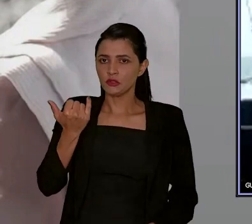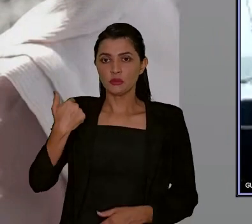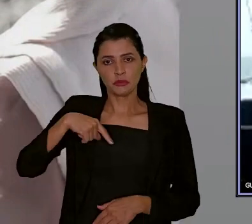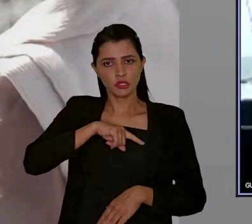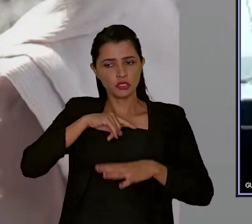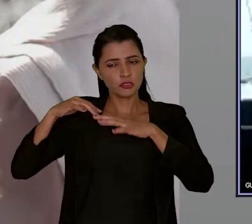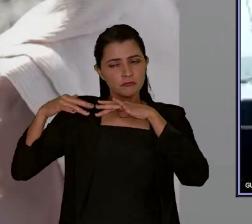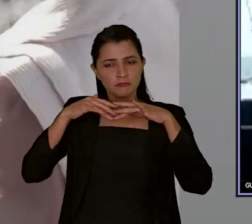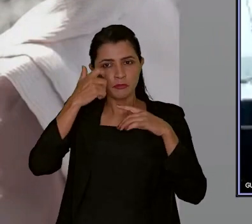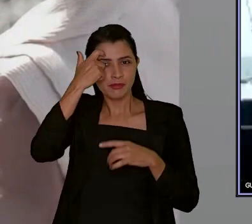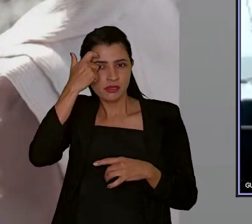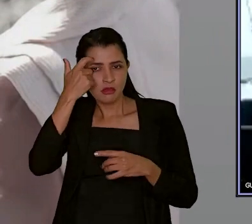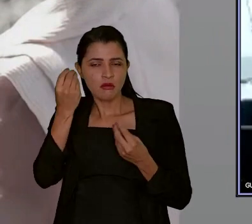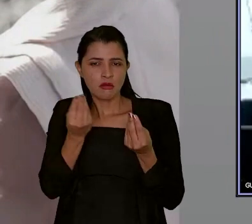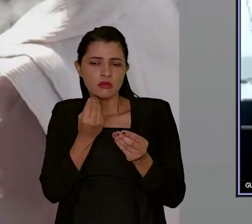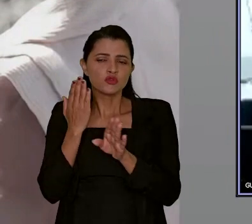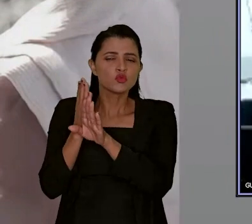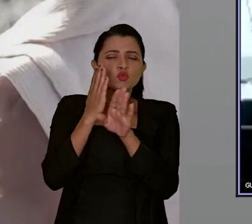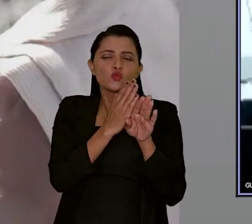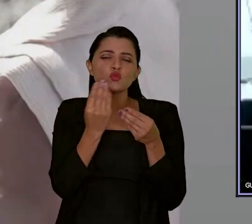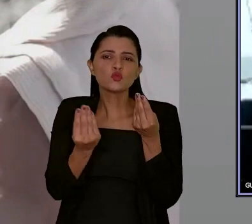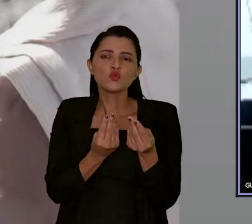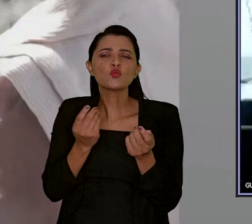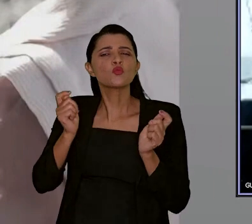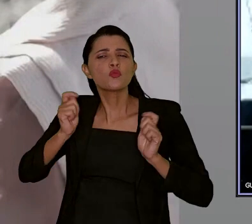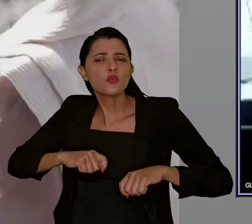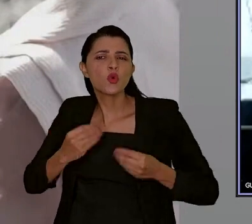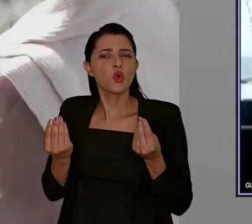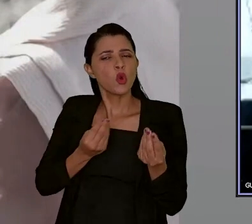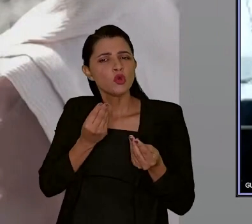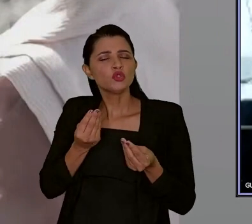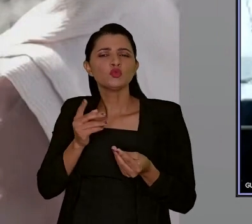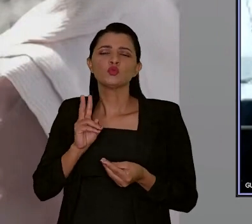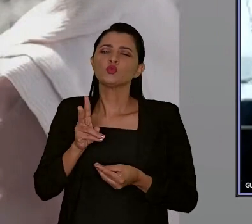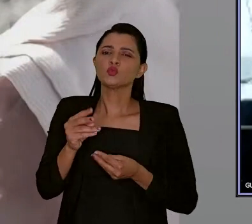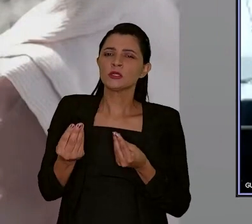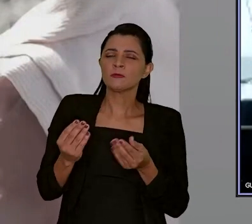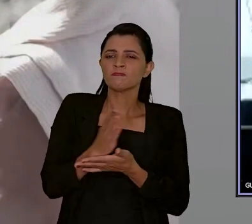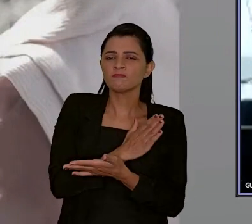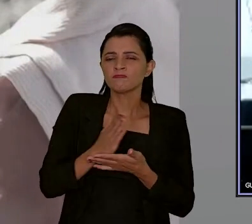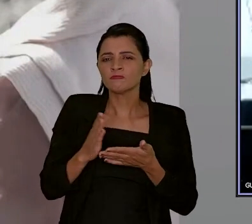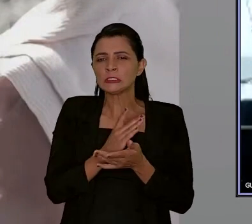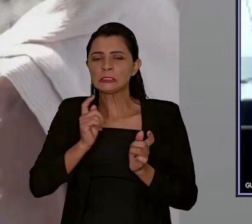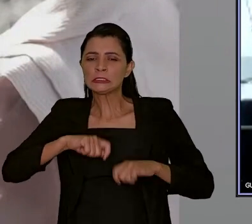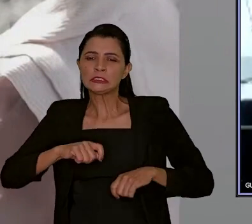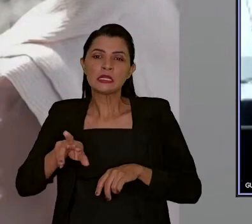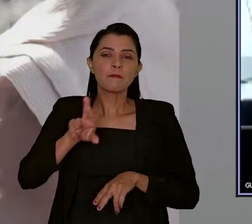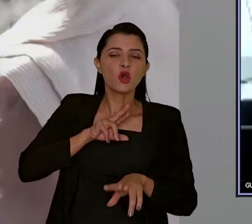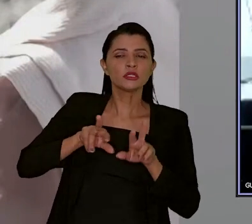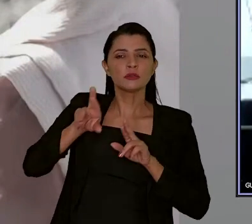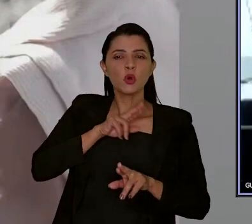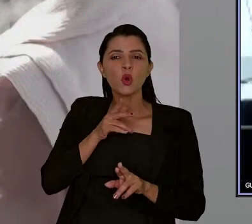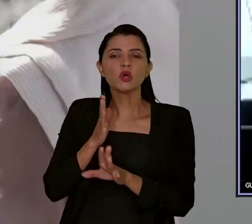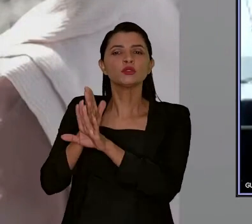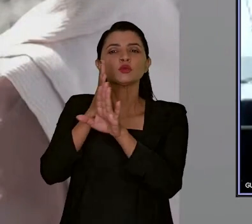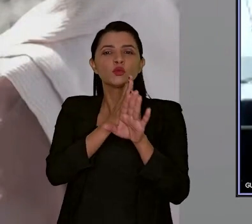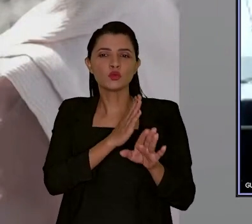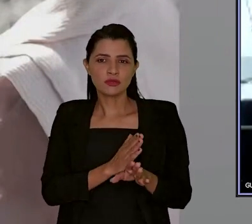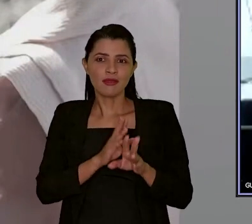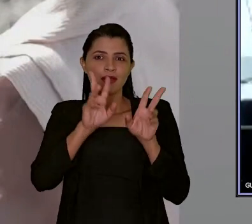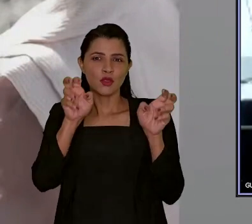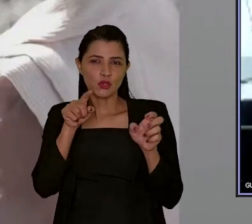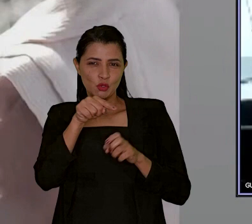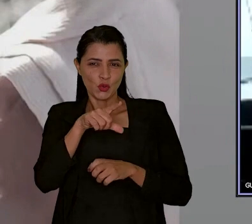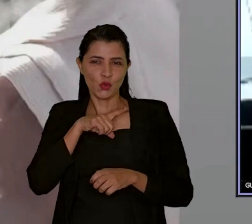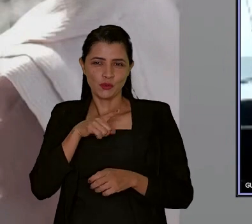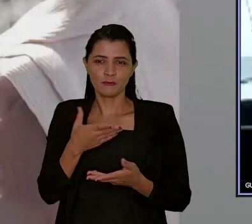tentar identificar como nós podemos encaminhar algumas possíveis soluções a respeito desse tema. Mas eu também não